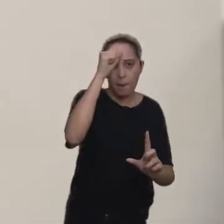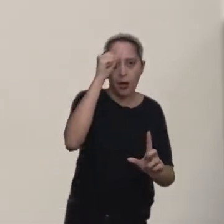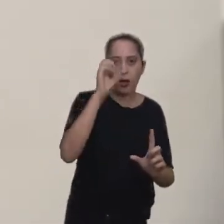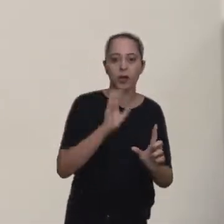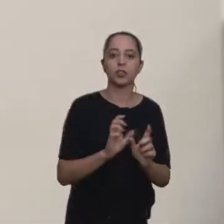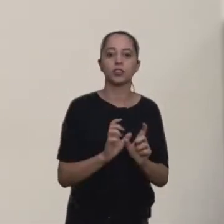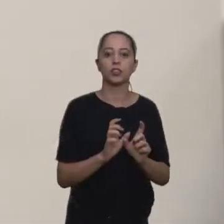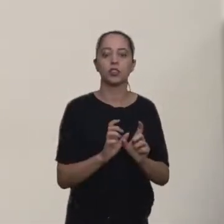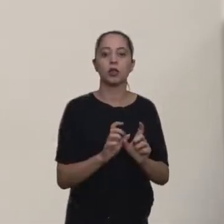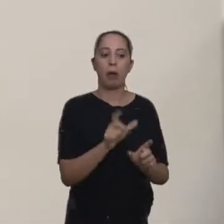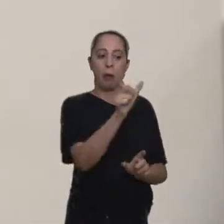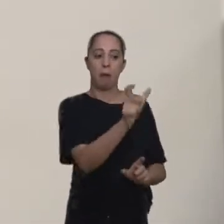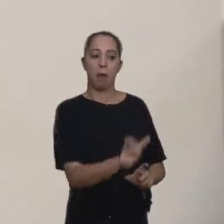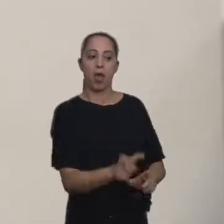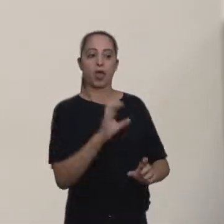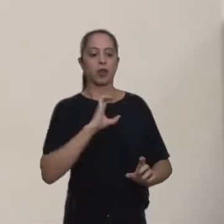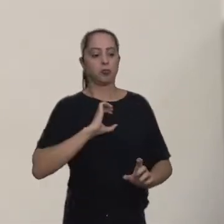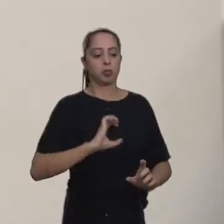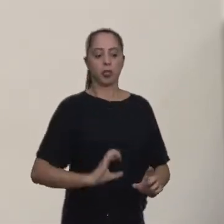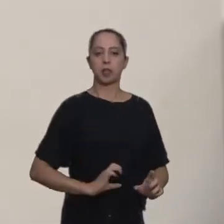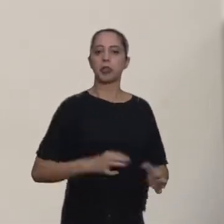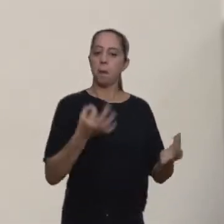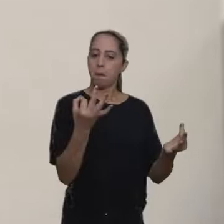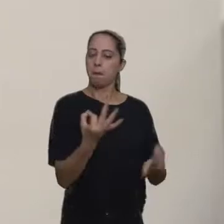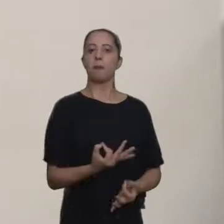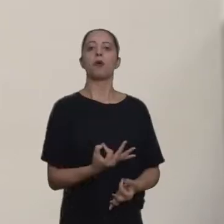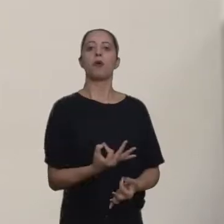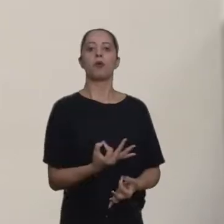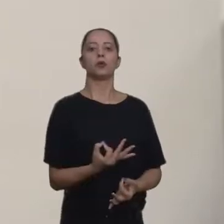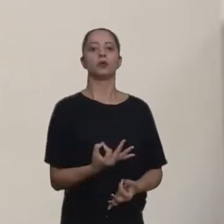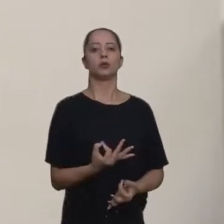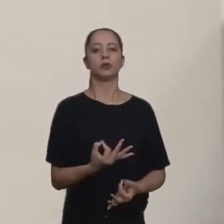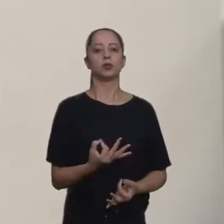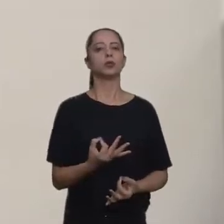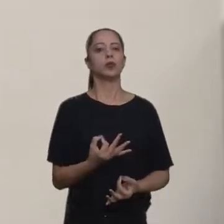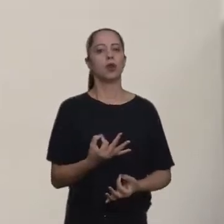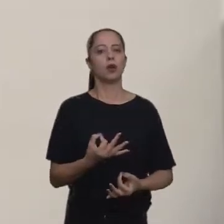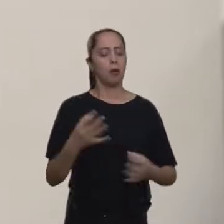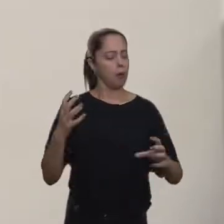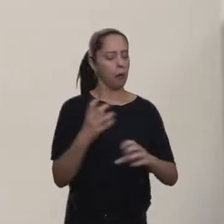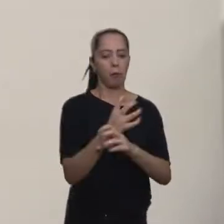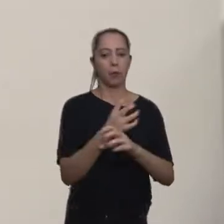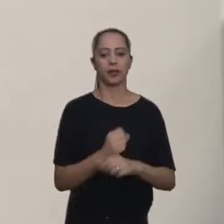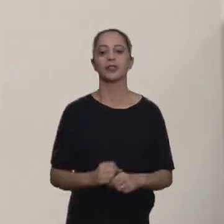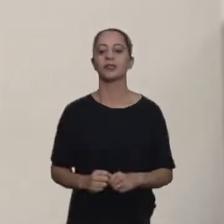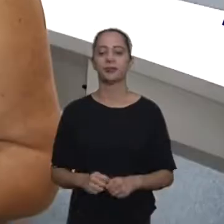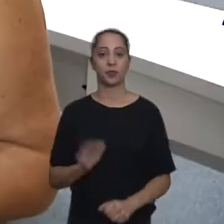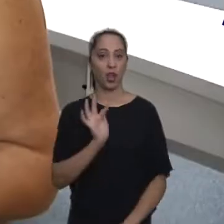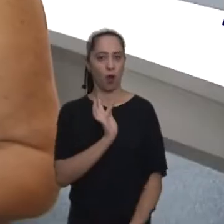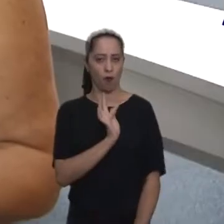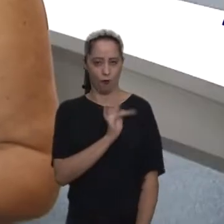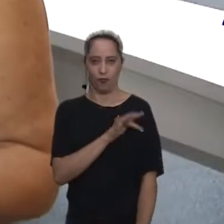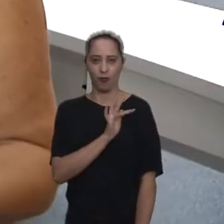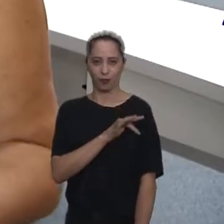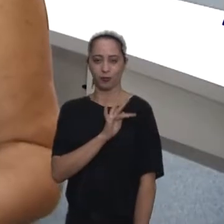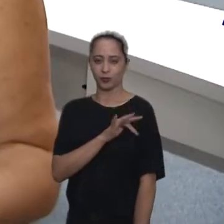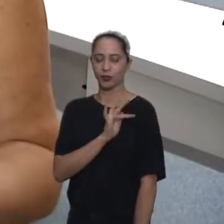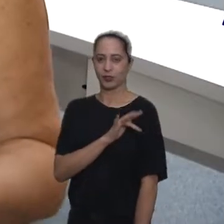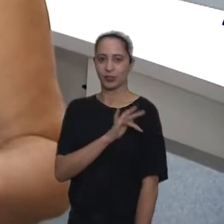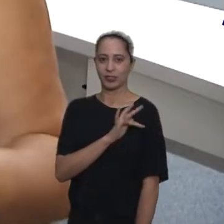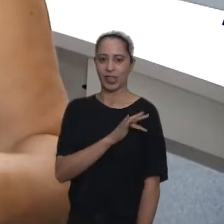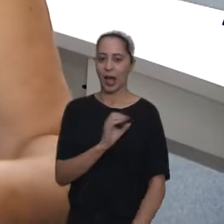esporte, das diversas disciplinas, um formador de opinião, um cidadão íntegro, respeitador. Fundaz